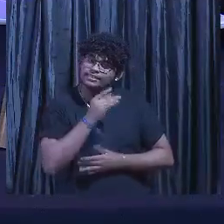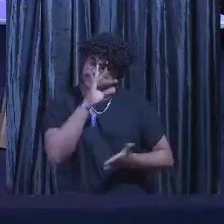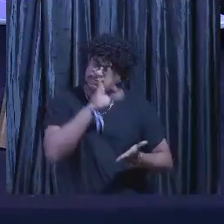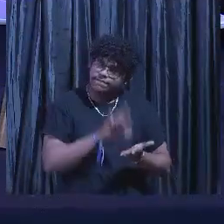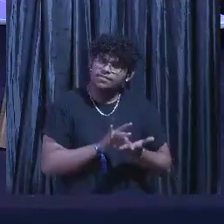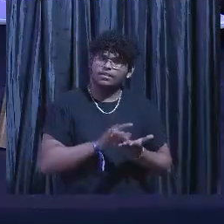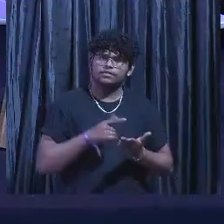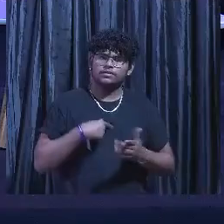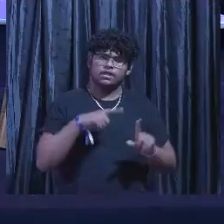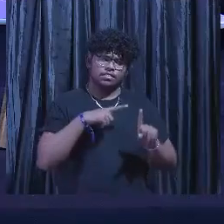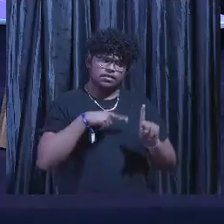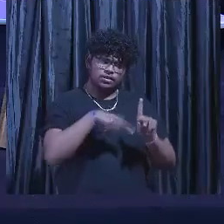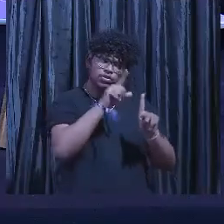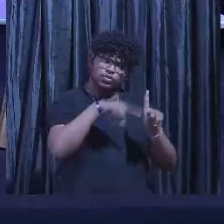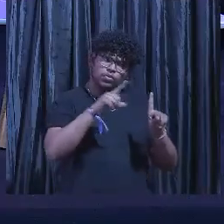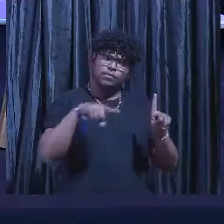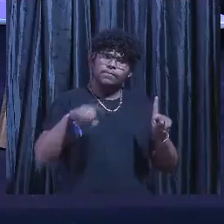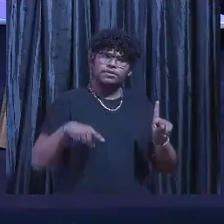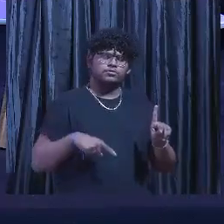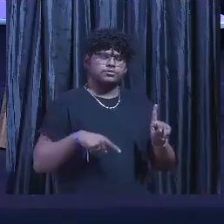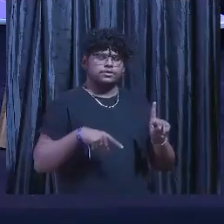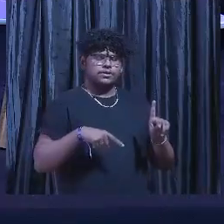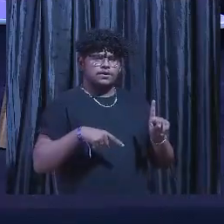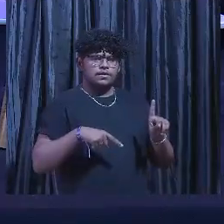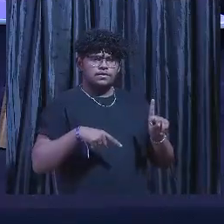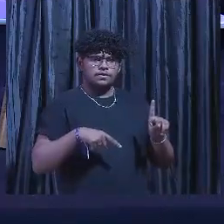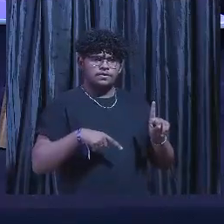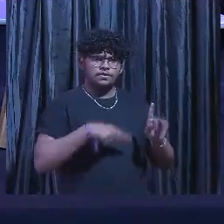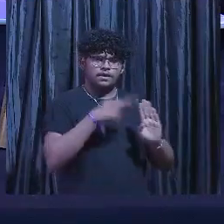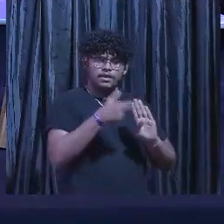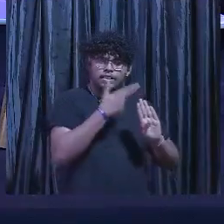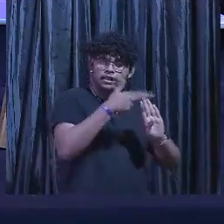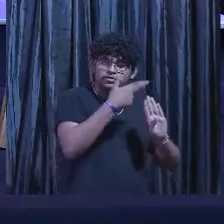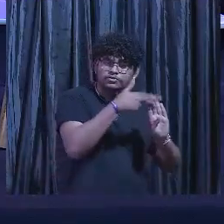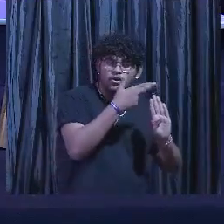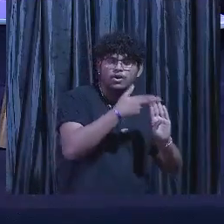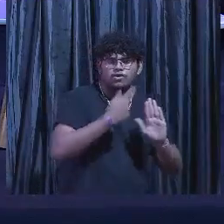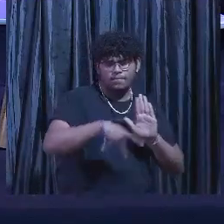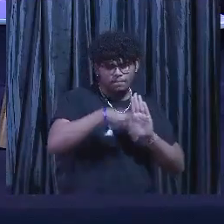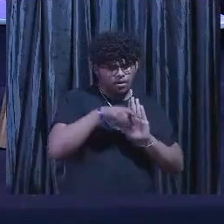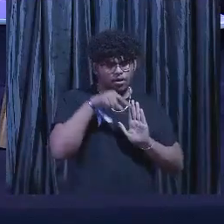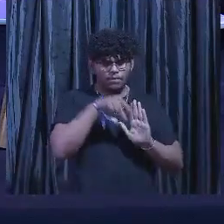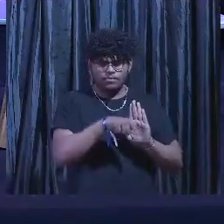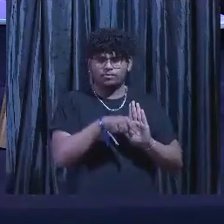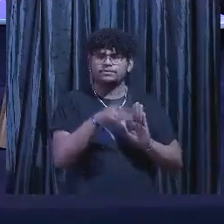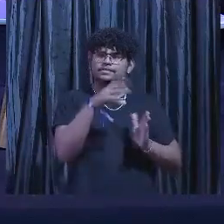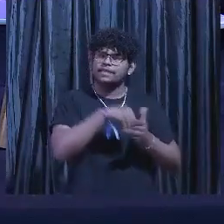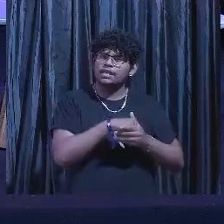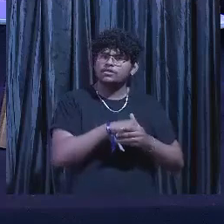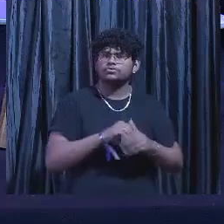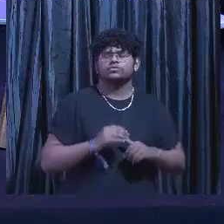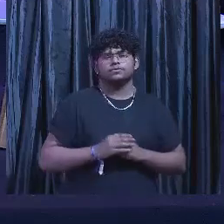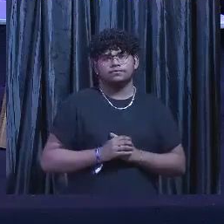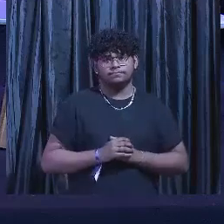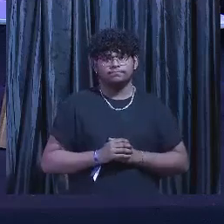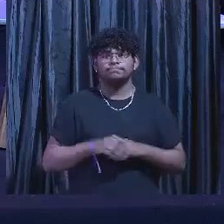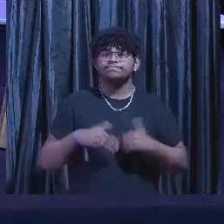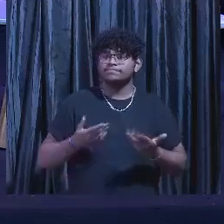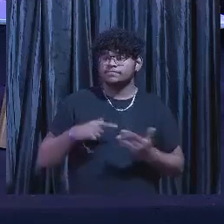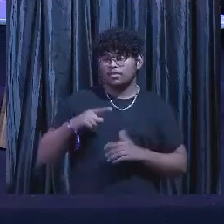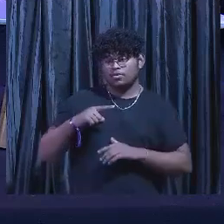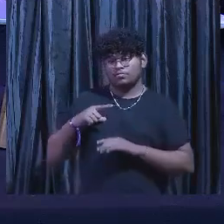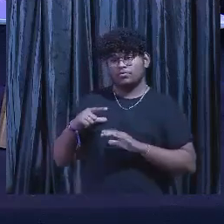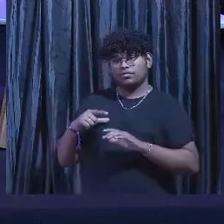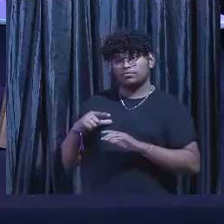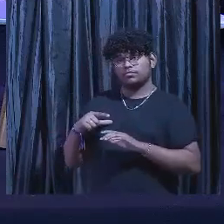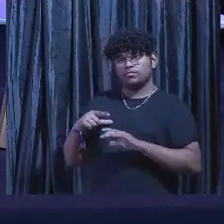de política pública baseados no saneamento básico. Então, a geração cidadã de dados, basicamente é quando um próprio coletivo se